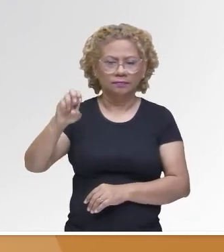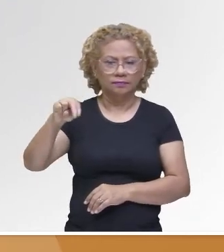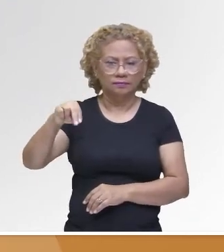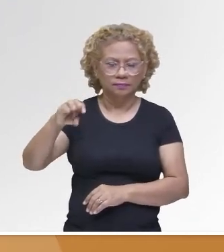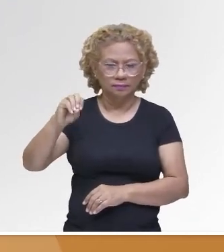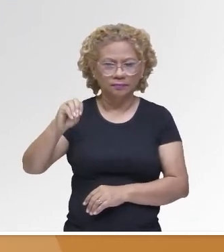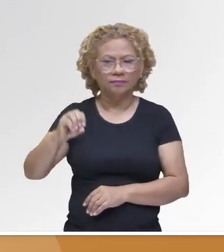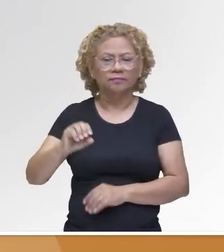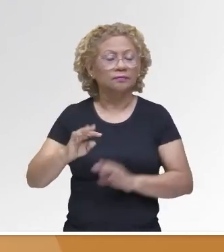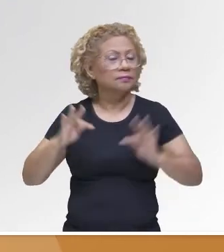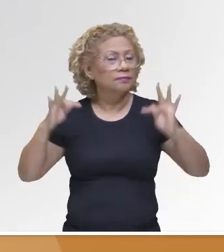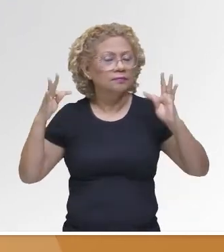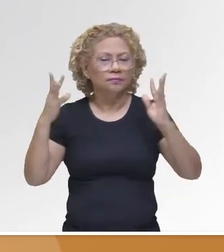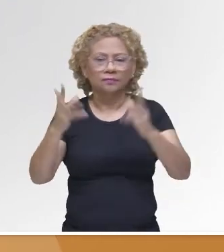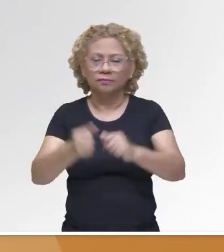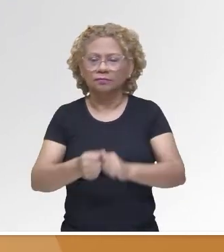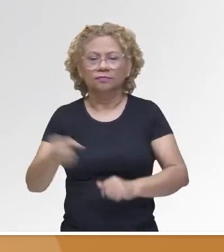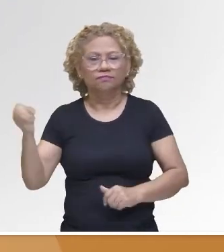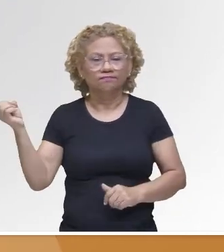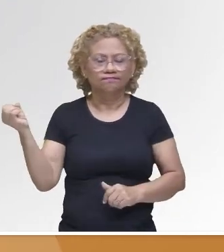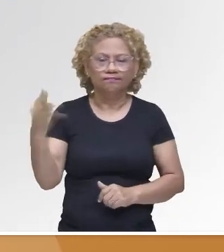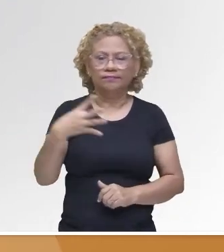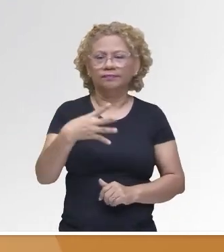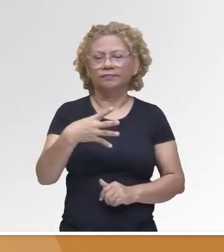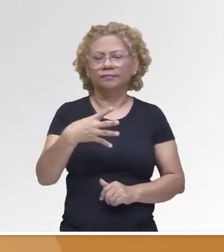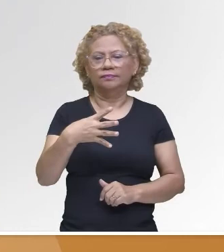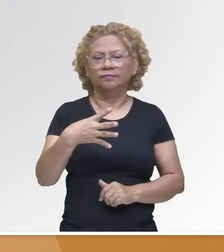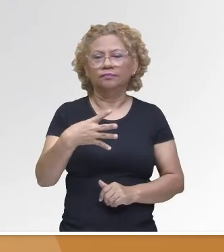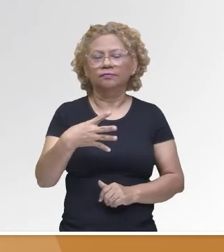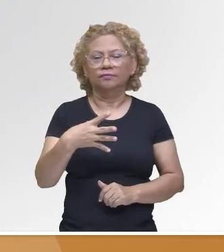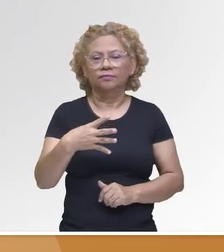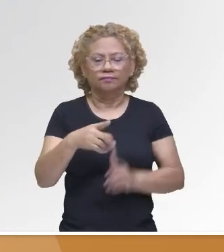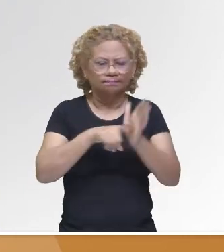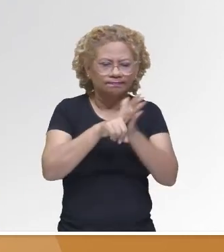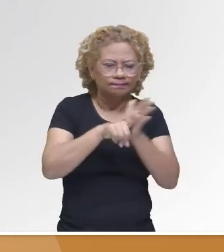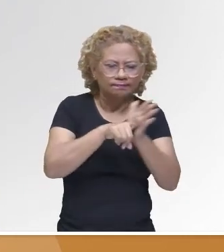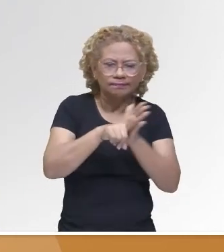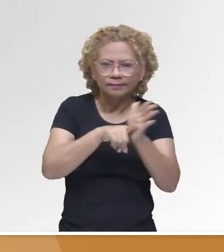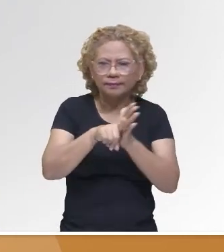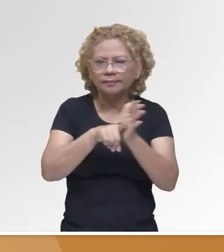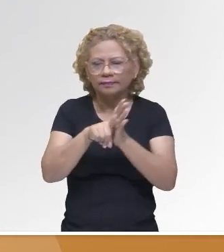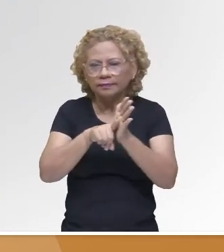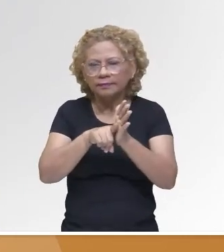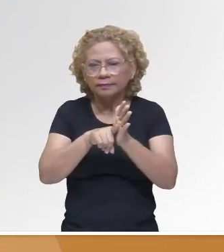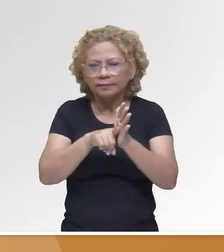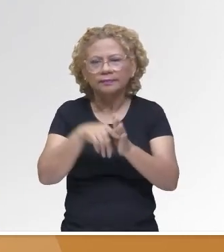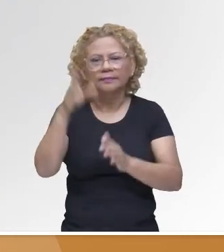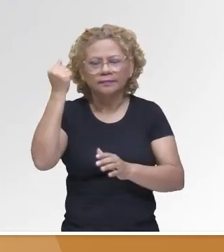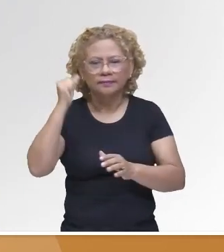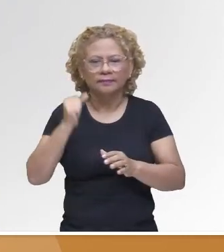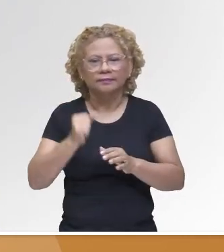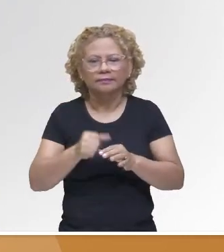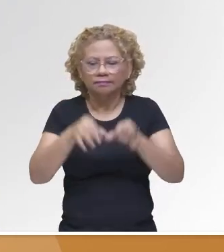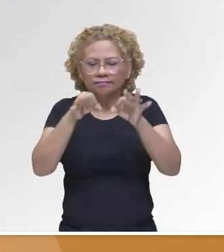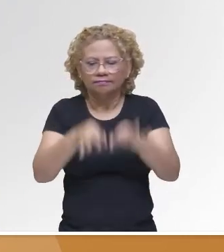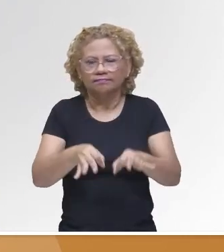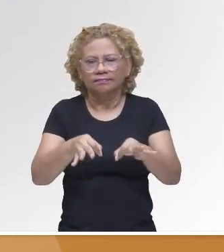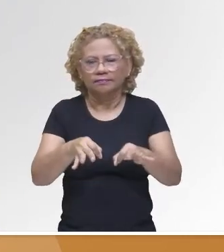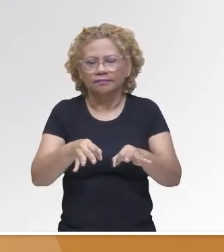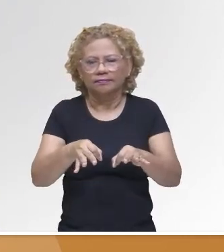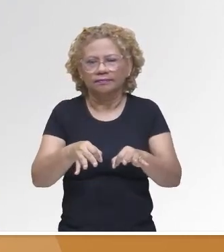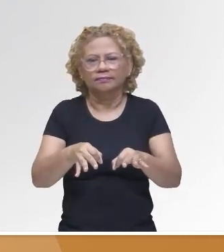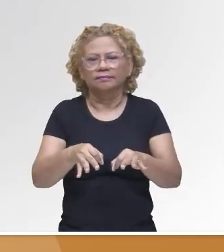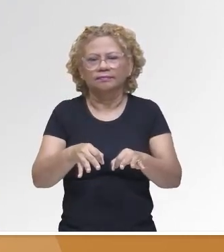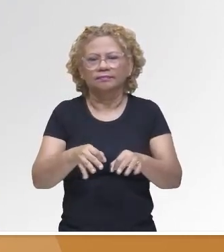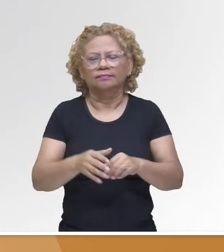humano. Tudo que surge e que provoca a curiosidade, né? E que provoca até mesmo a vida do ser